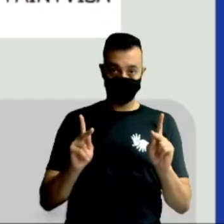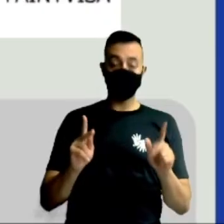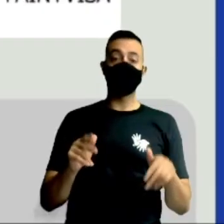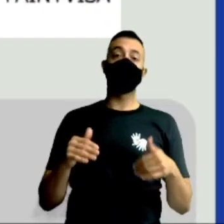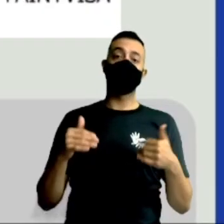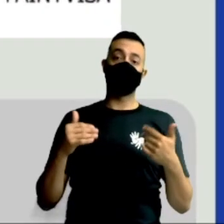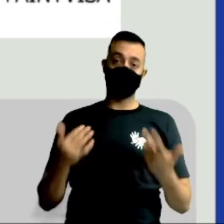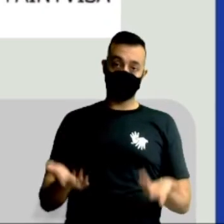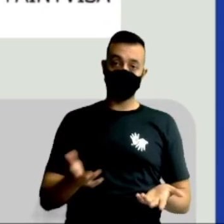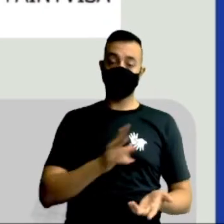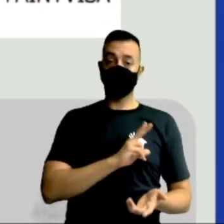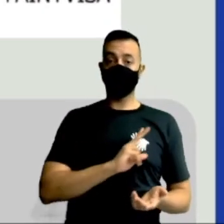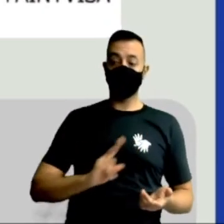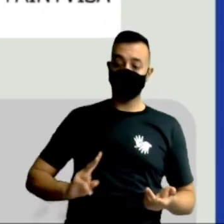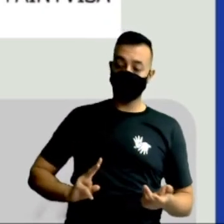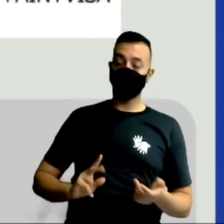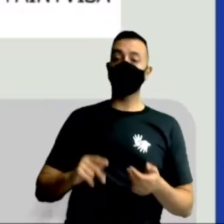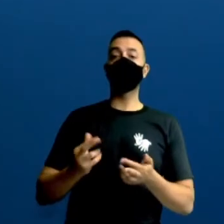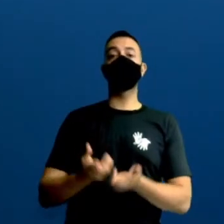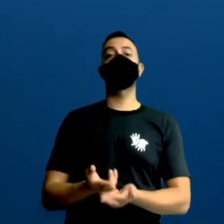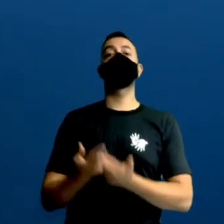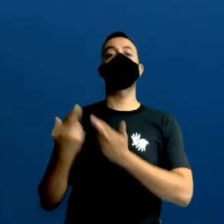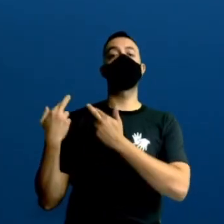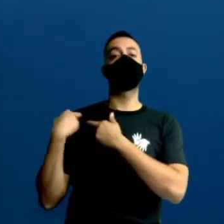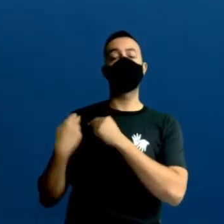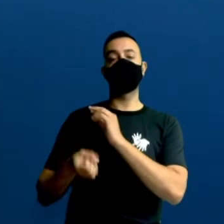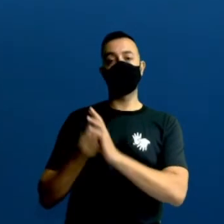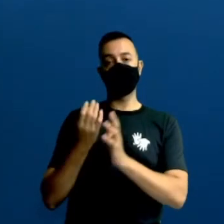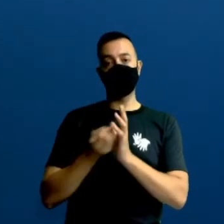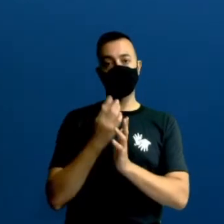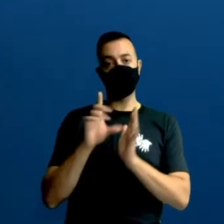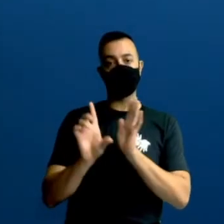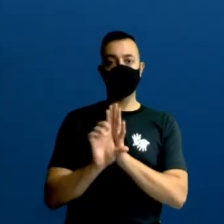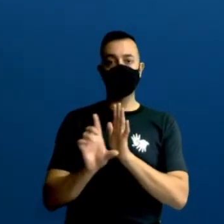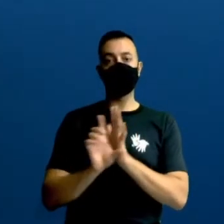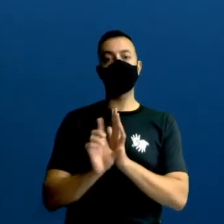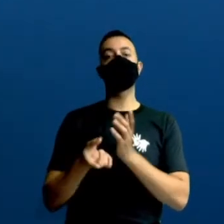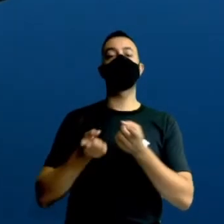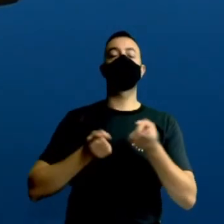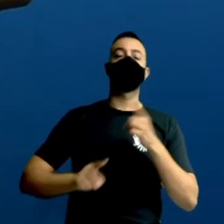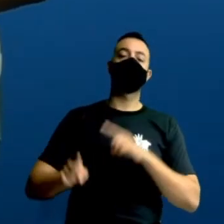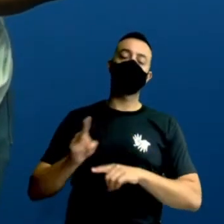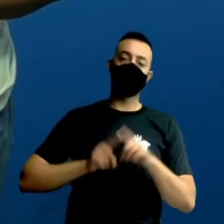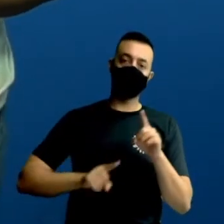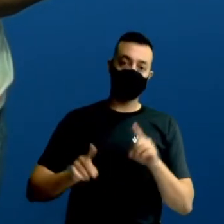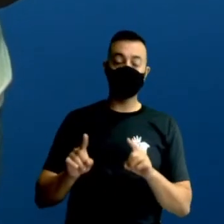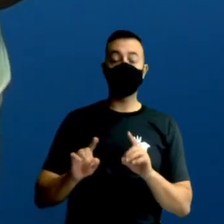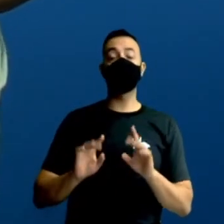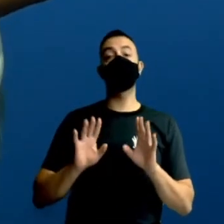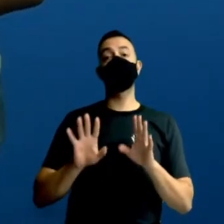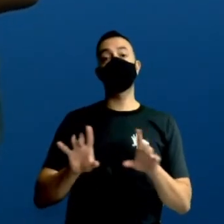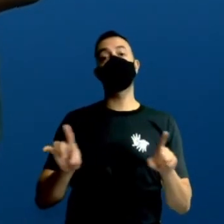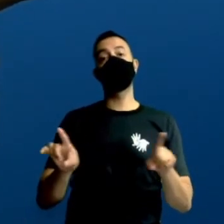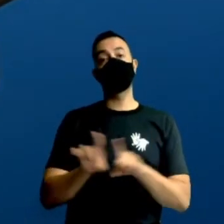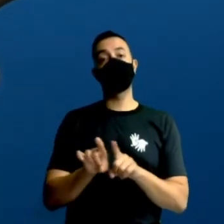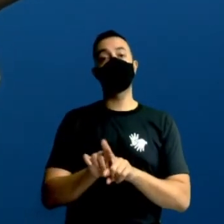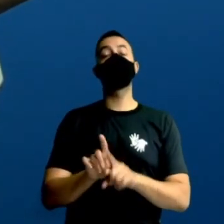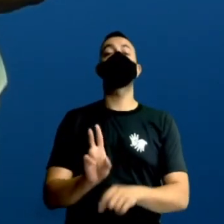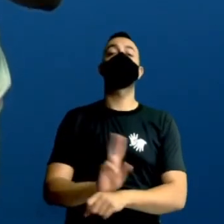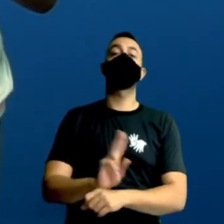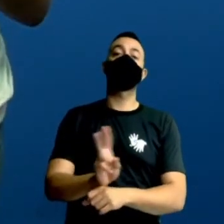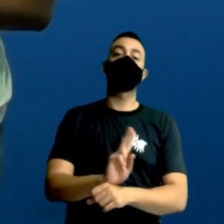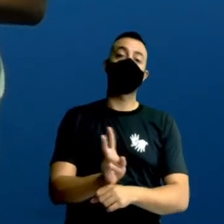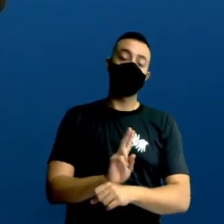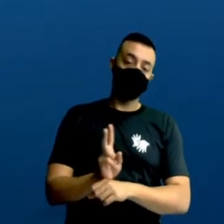E aí, os vereadores é que vão ficar responsáveis de criar essas leis, de legislar, de assessorar sobre isso e de